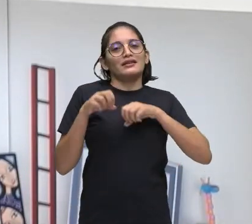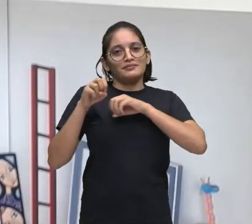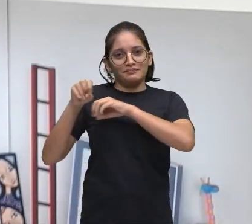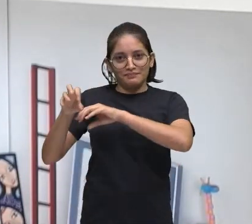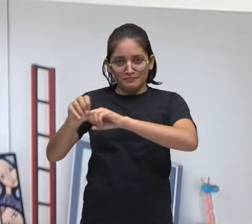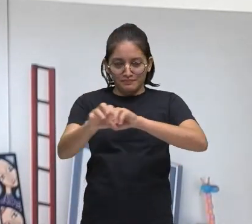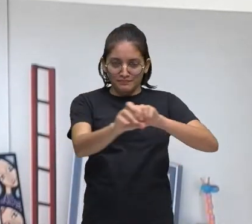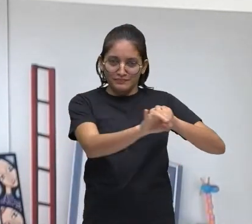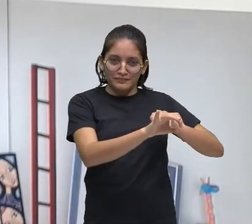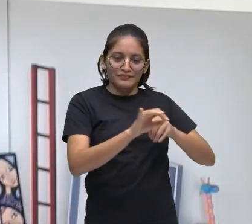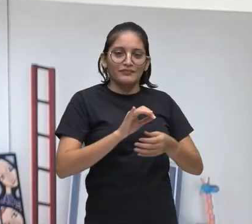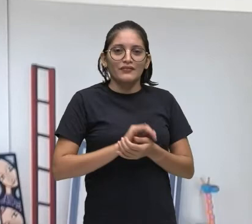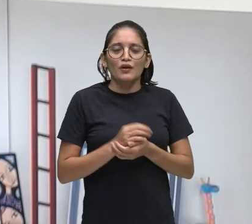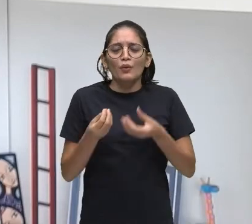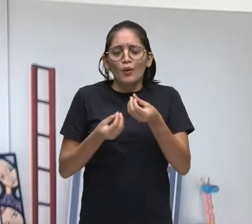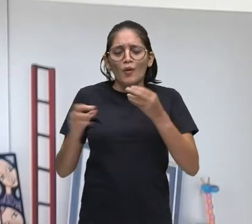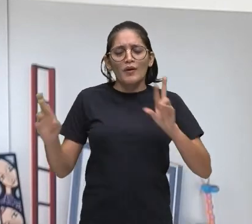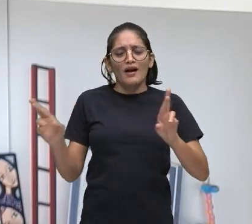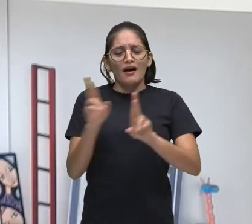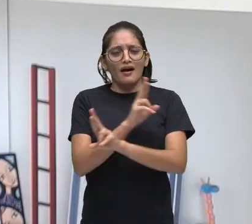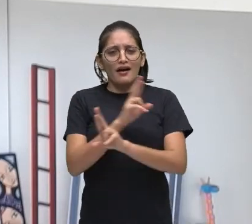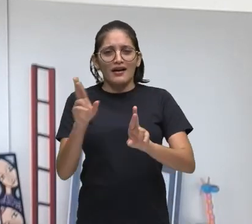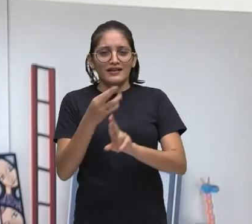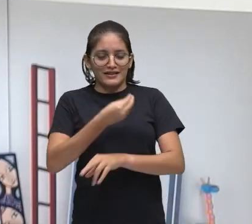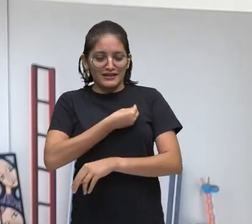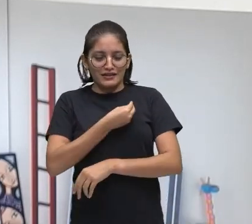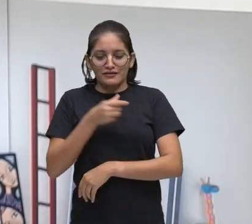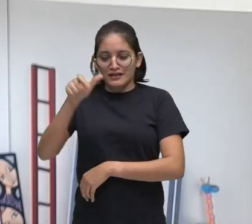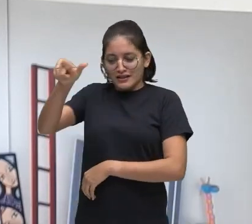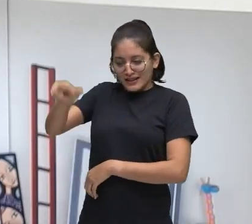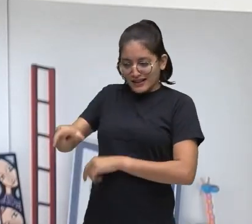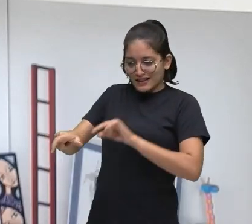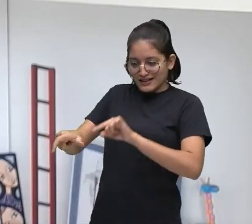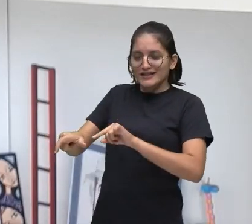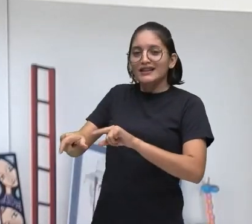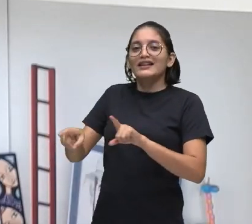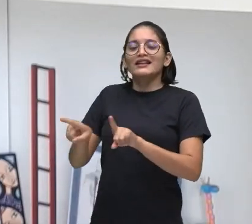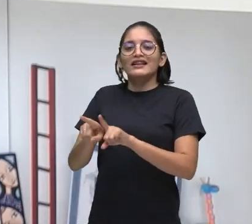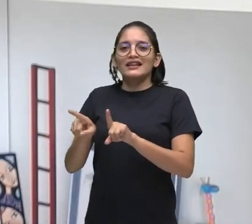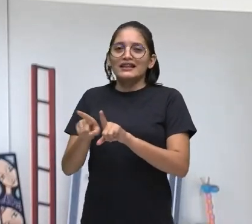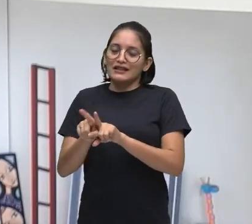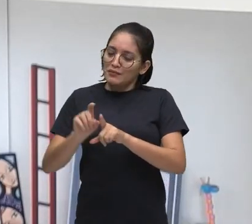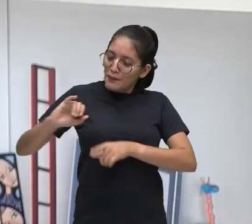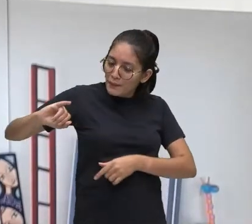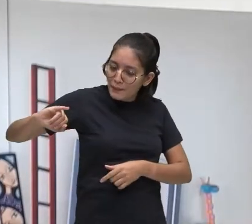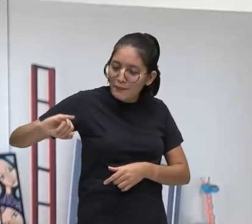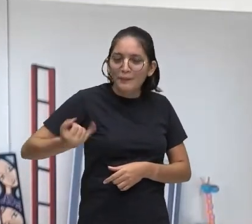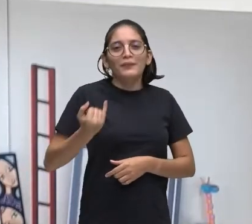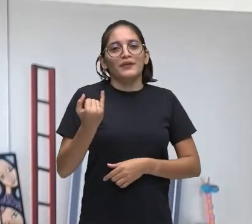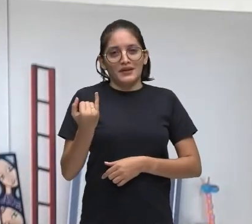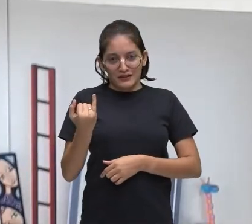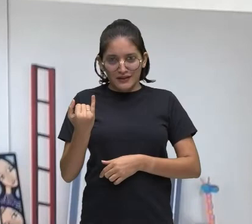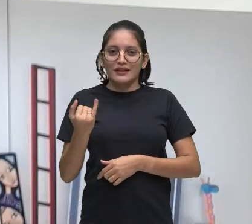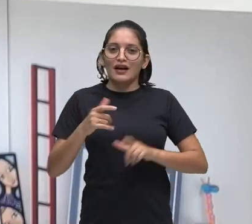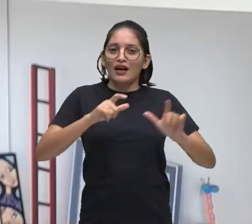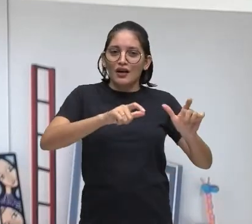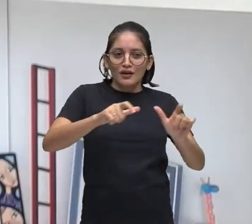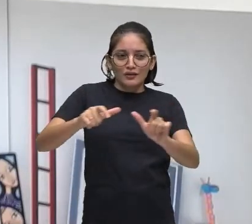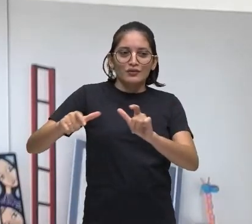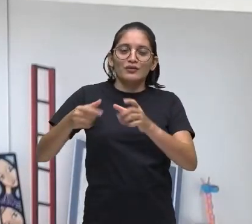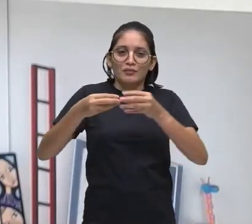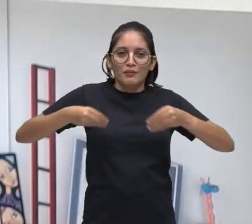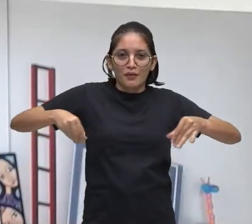alfabetização, por meio da relação com a vida do sujeito, e assim tirou proveito da terra, cana e